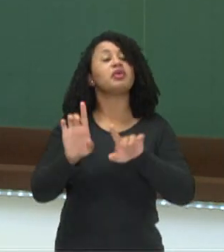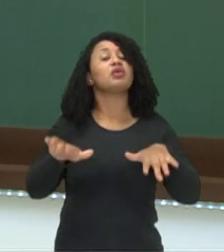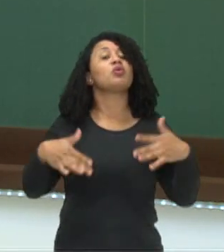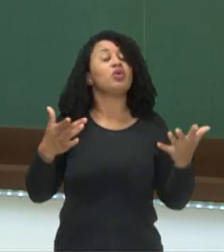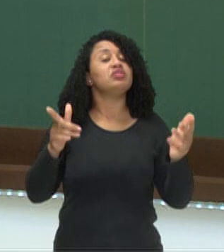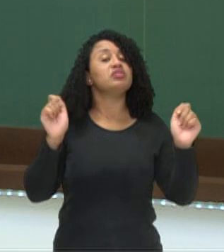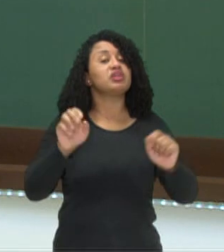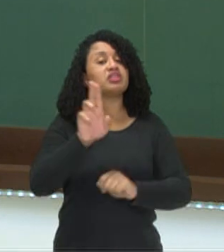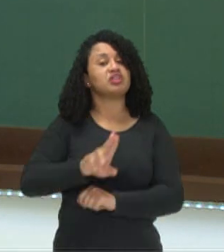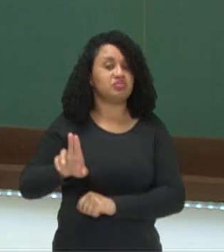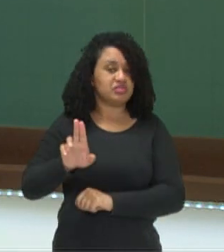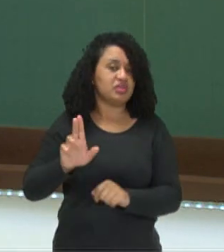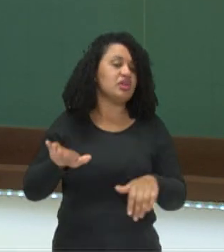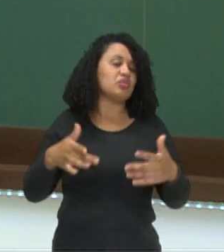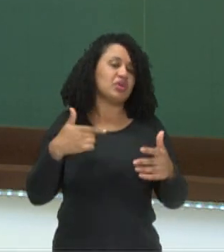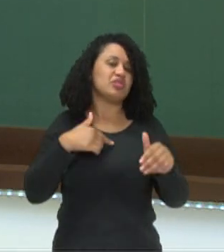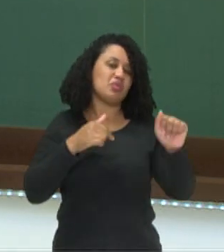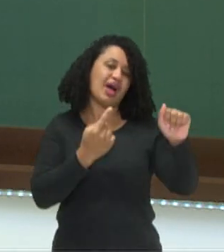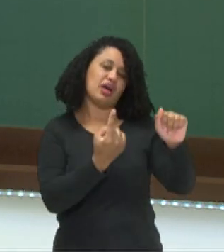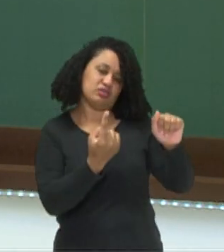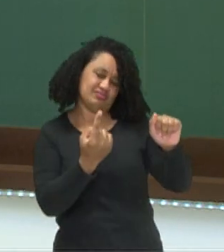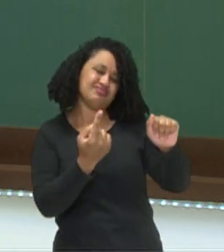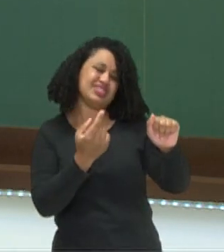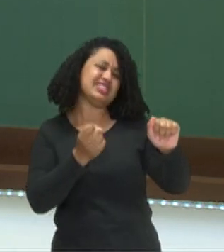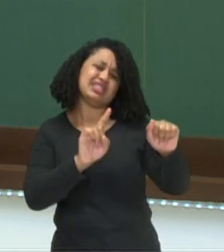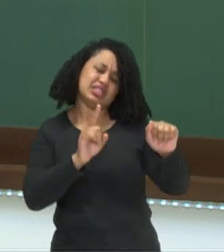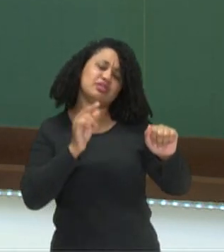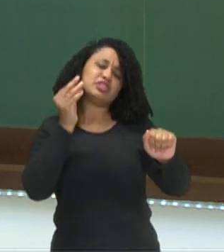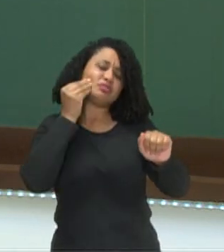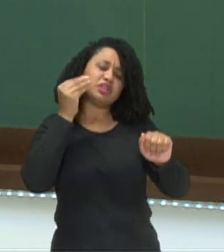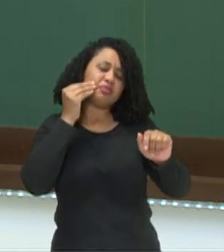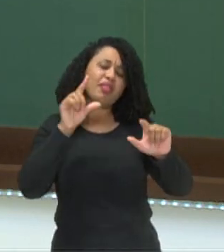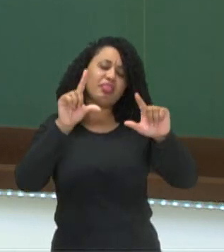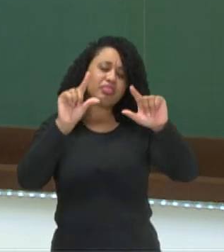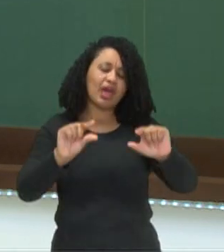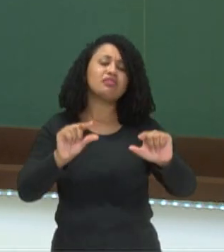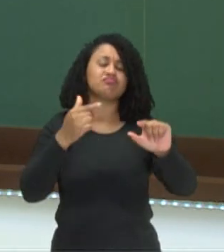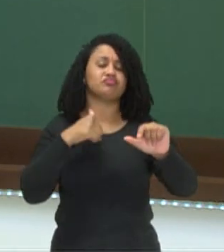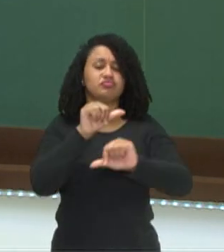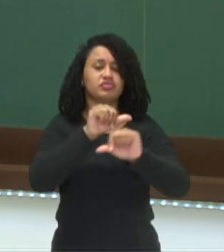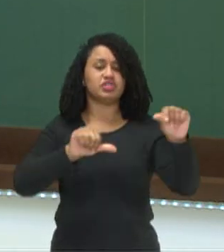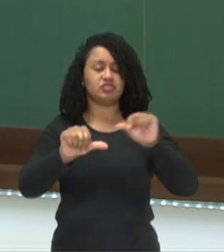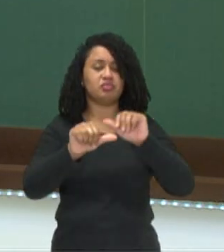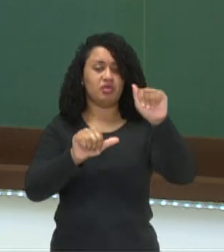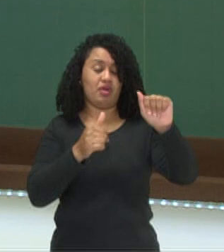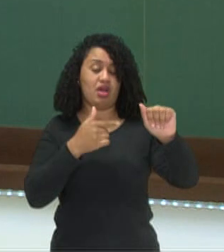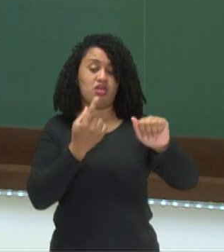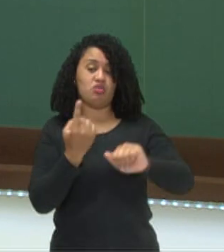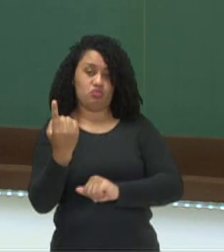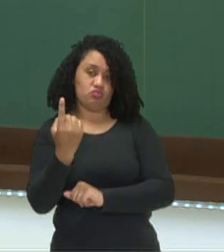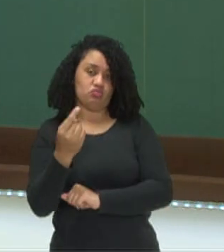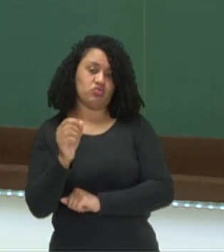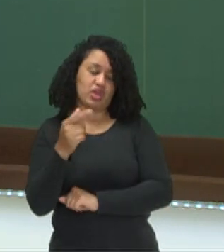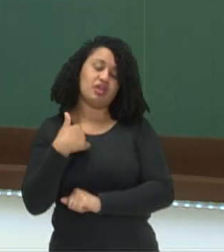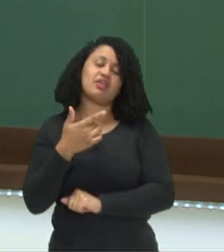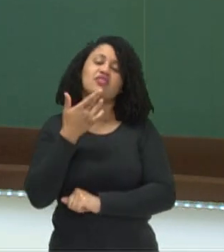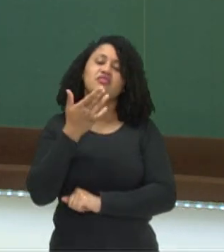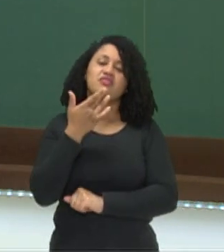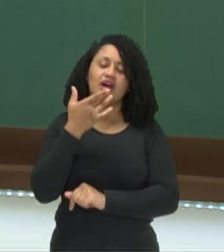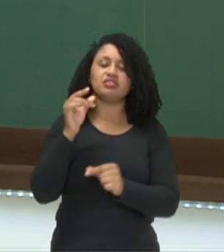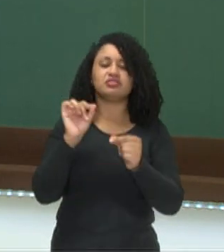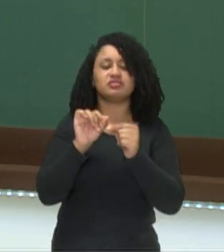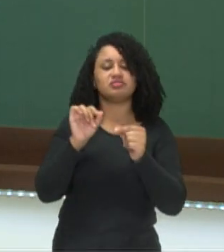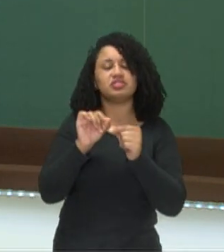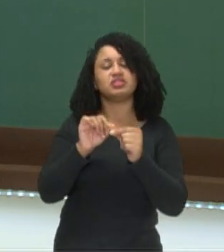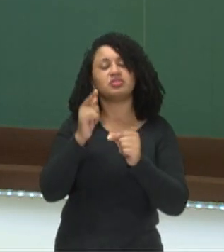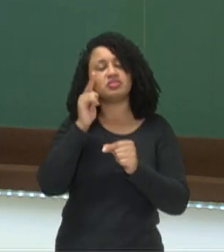usamos? De preferência, quando A é igual a 1. Se ele não for, tenta ver se você não consegue transformar ele em 1. Aí fica fácil e você